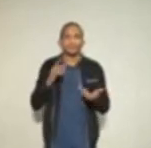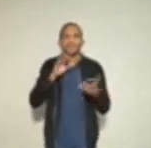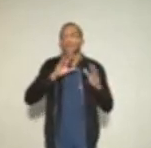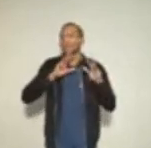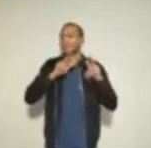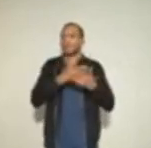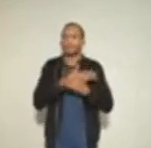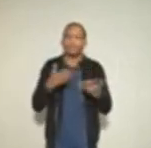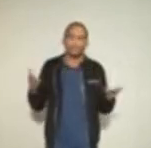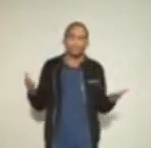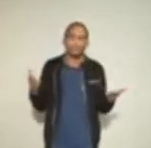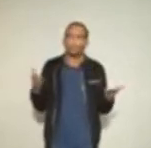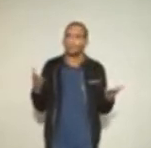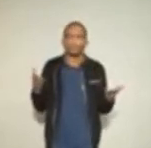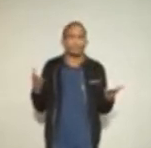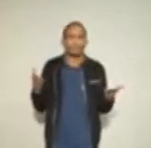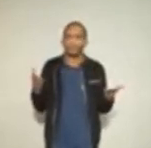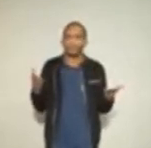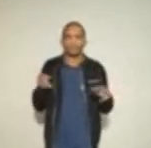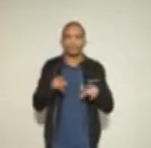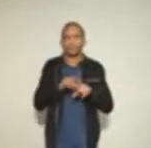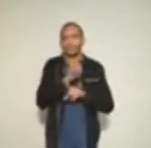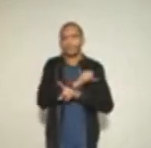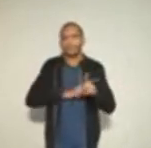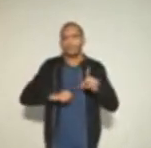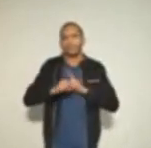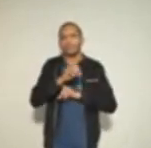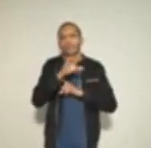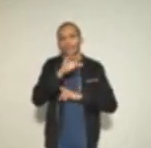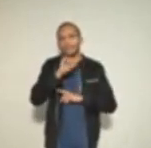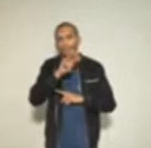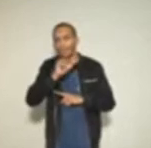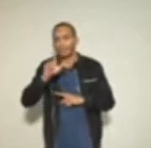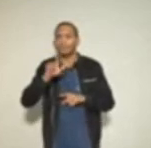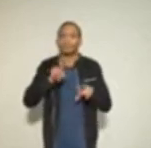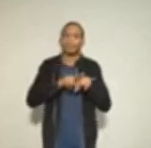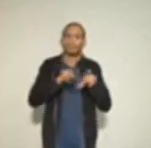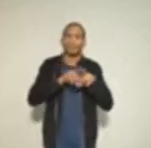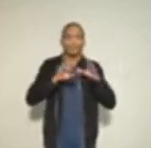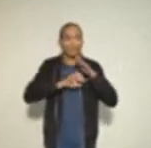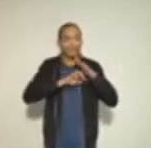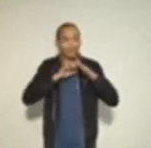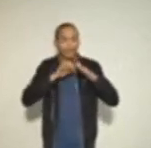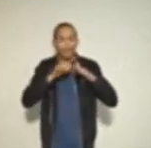todos vocês, da sociedade civil, da imprensa,